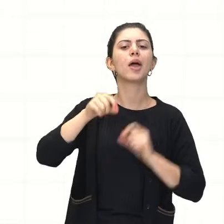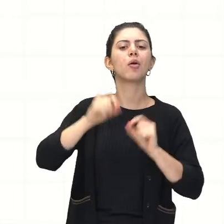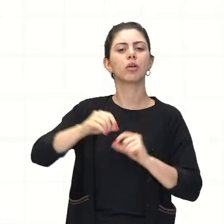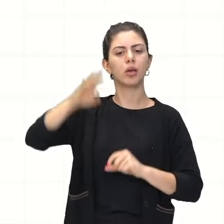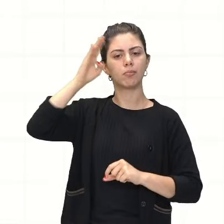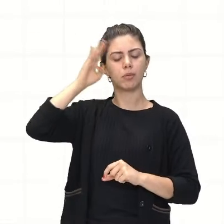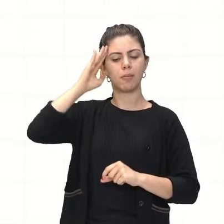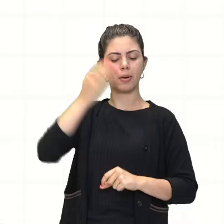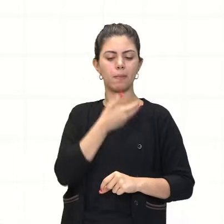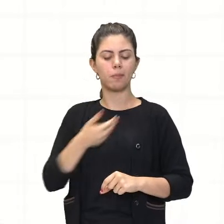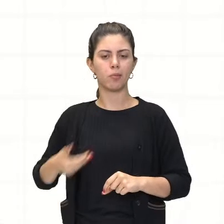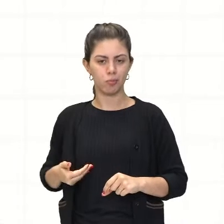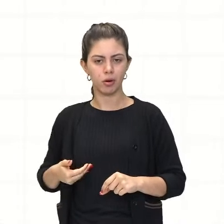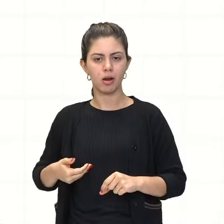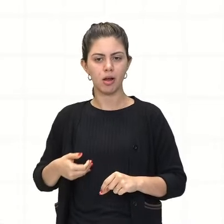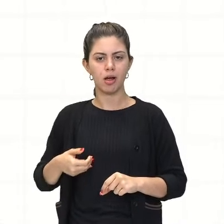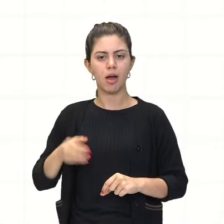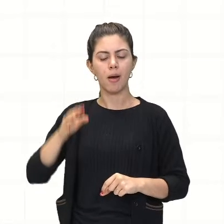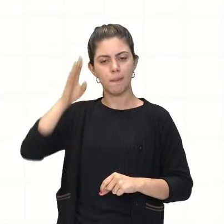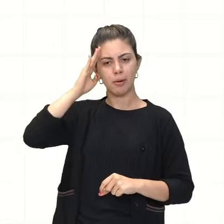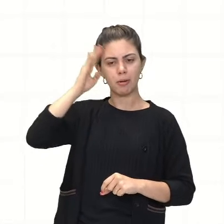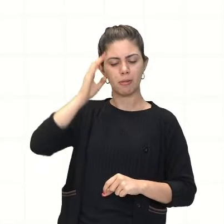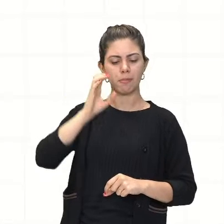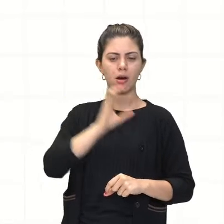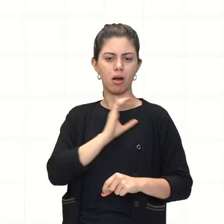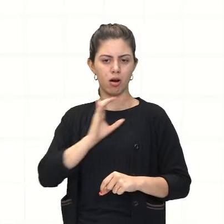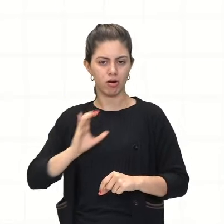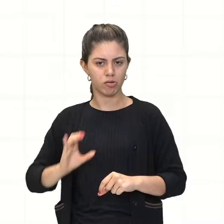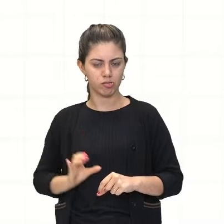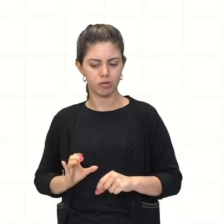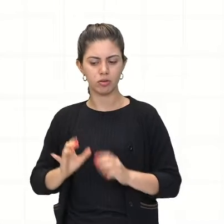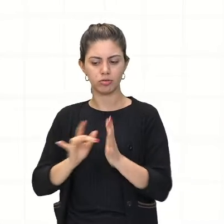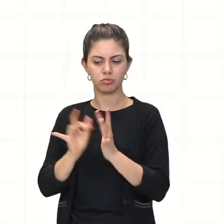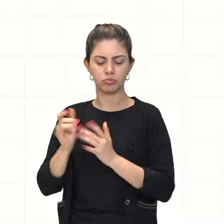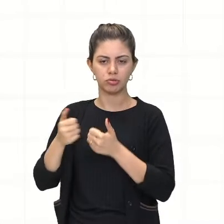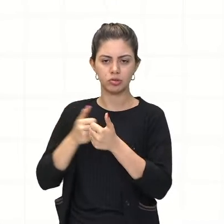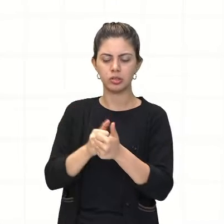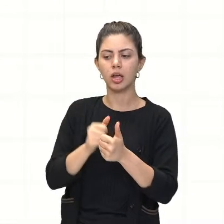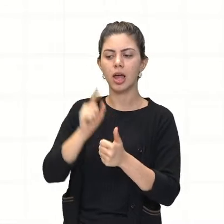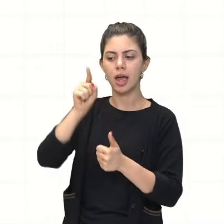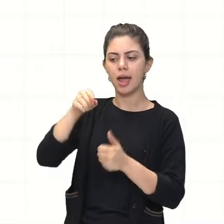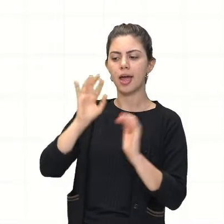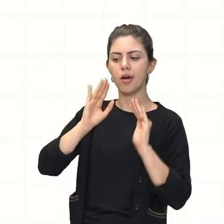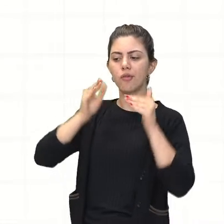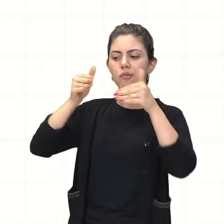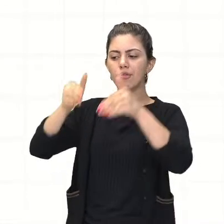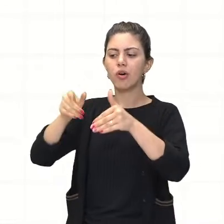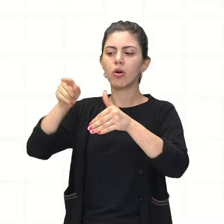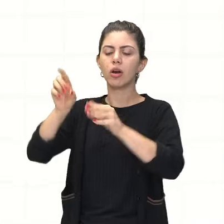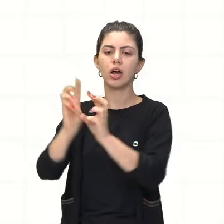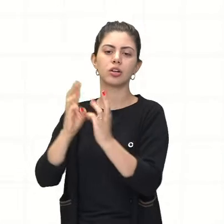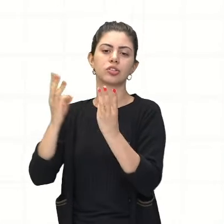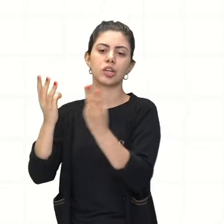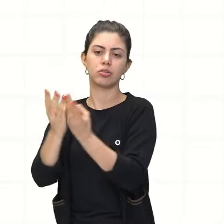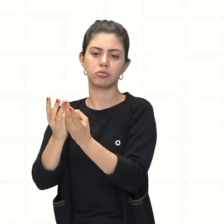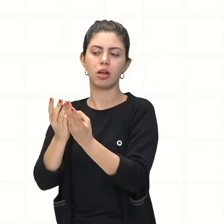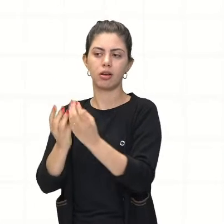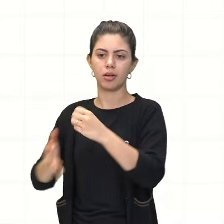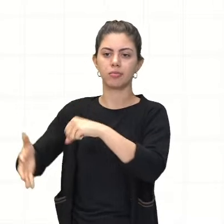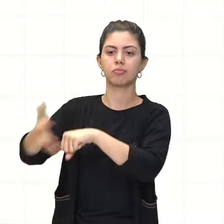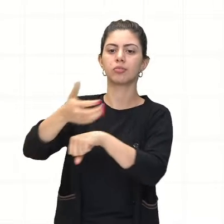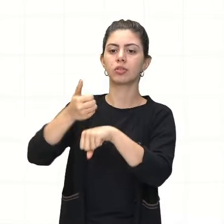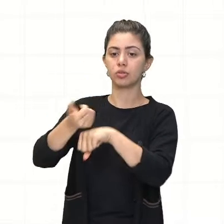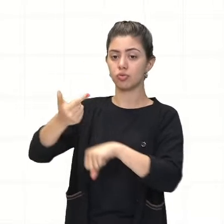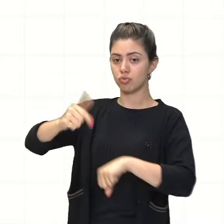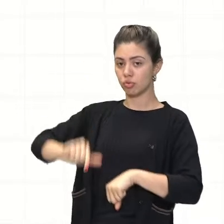expedições oficiais da Igreja Católica, que vão com destino a Jerusalém para recuperar a Terra Santa. Então,